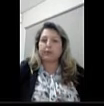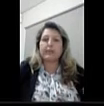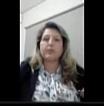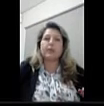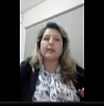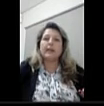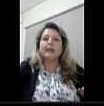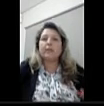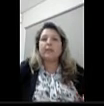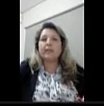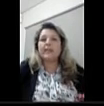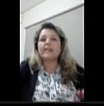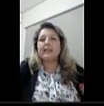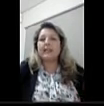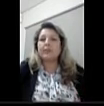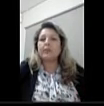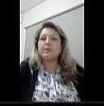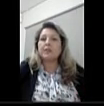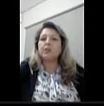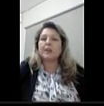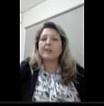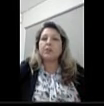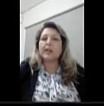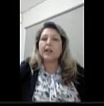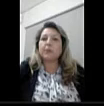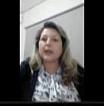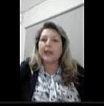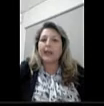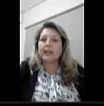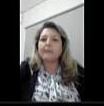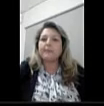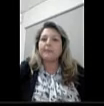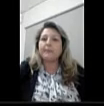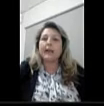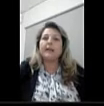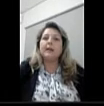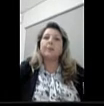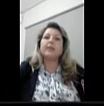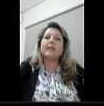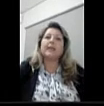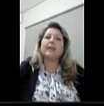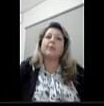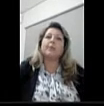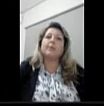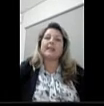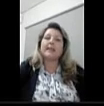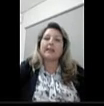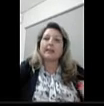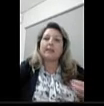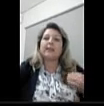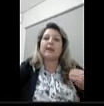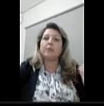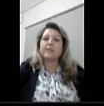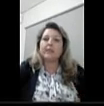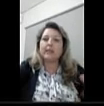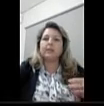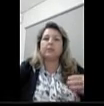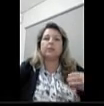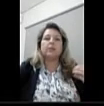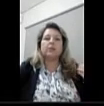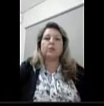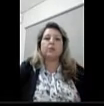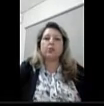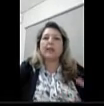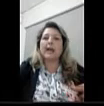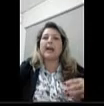difícil, talvez aquele livro não seja mais indicado para ela. por quê? Porque se ela tem que ficar buscando